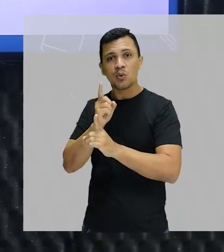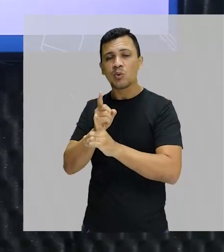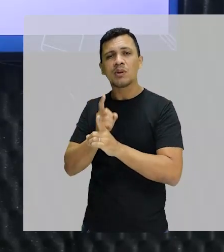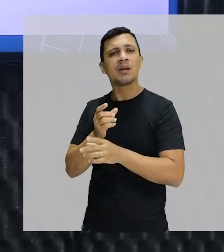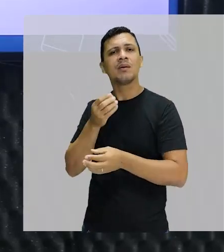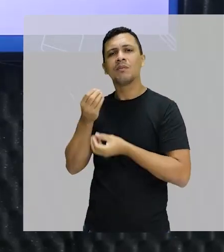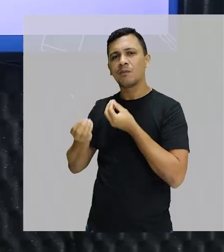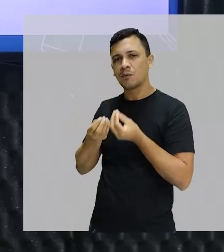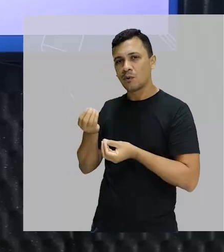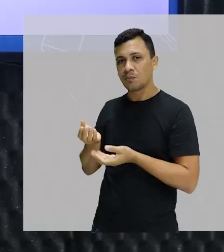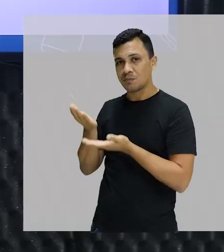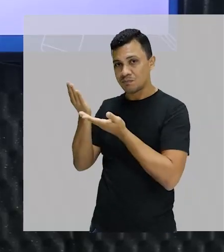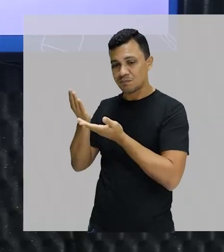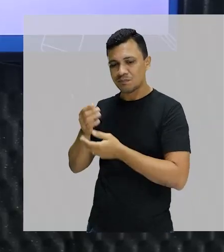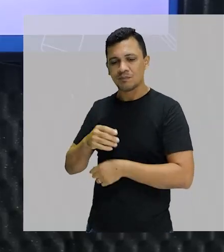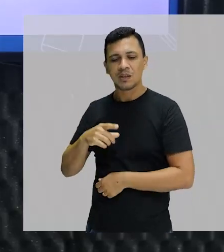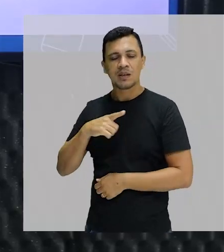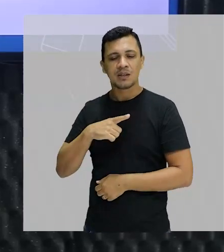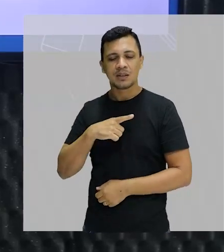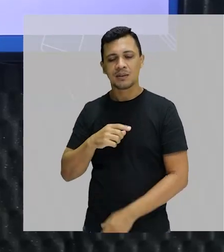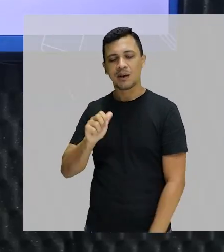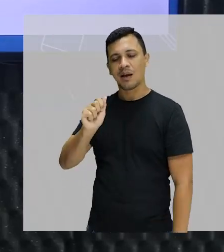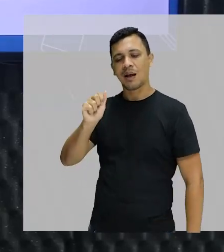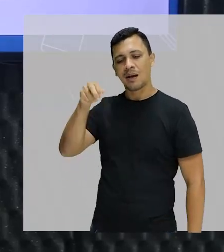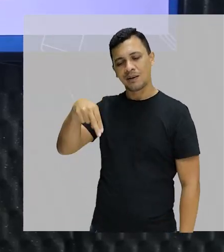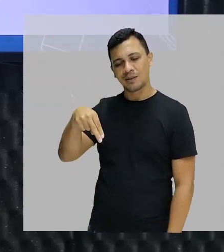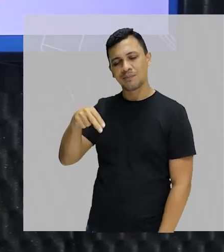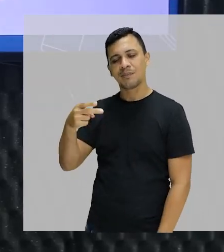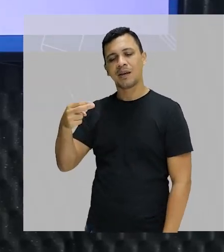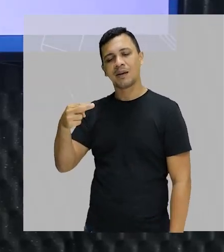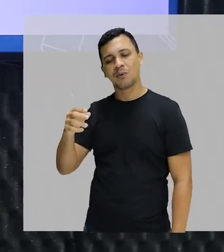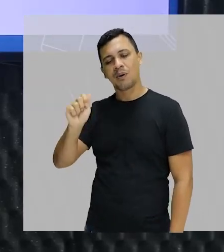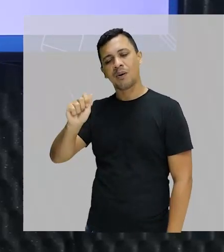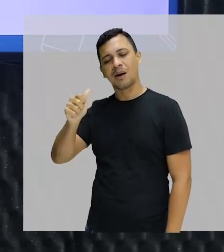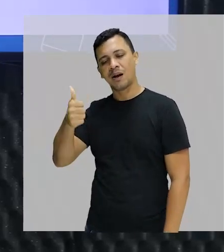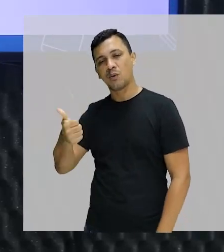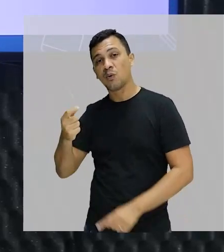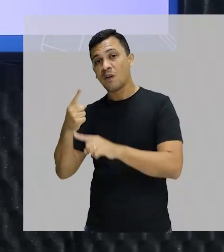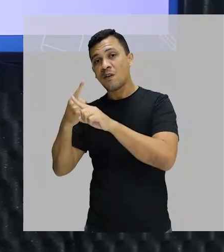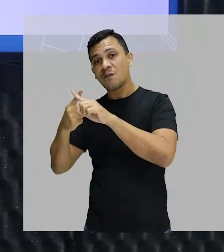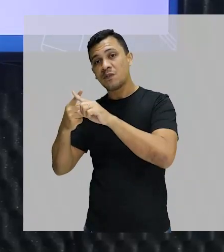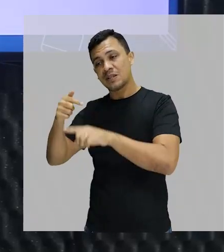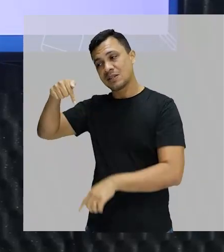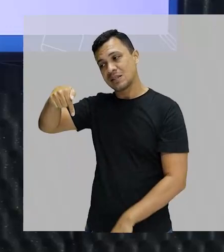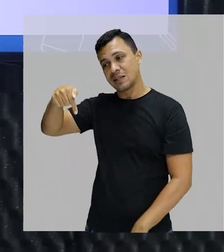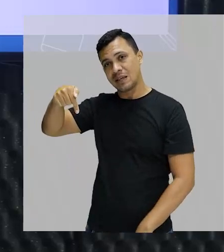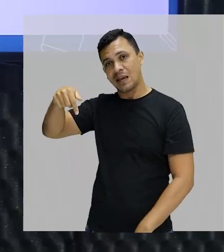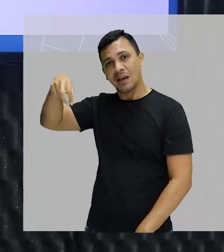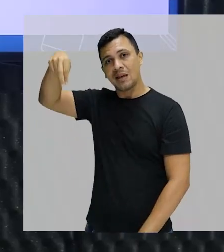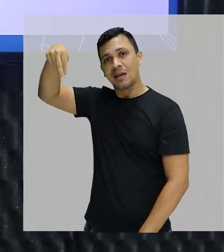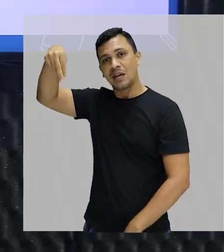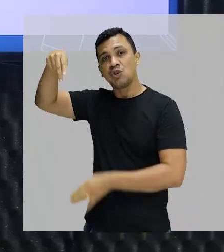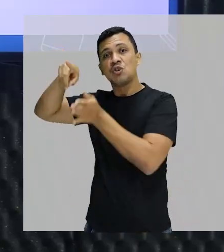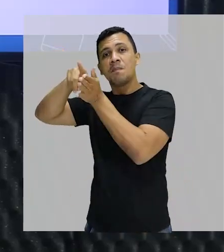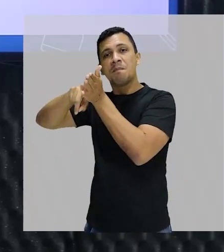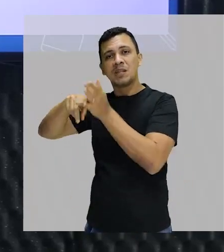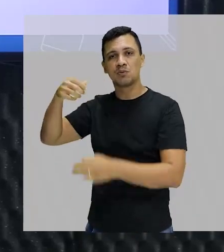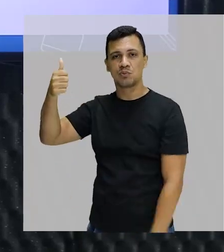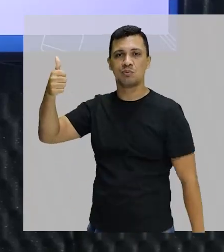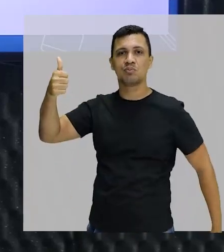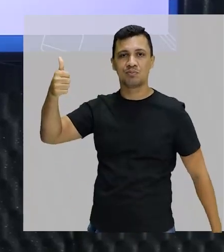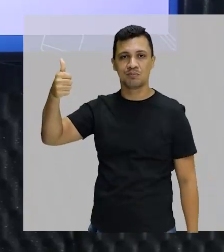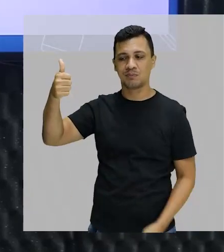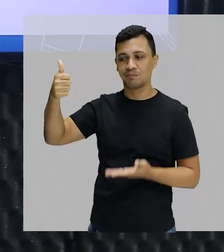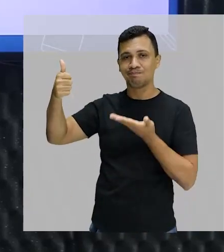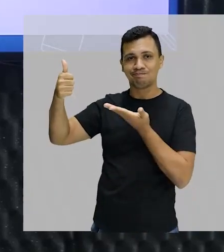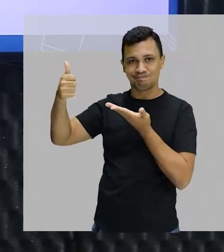só. Então, eu tenho AN igual a A1 vezes Q elevado a N menos 1. Termo geral